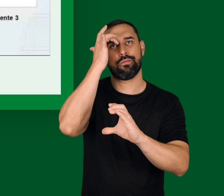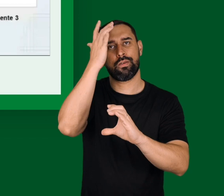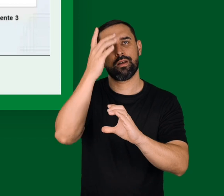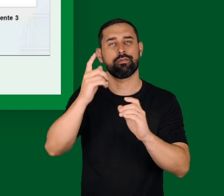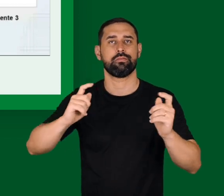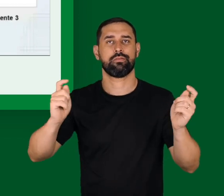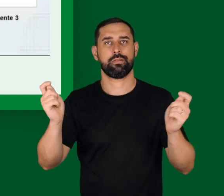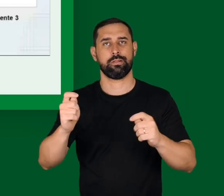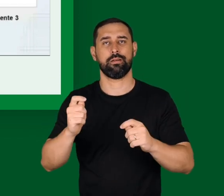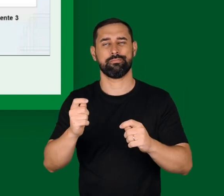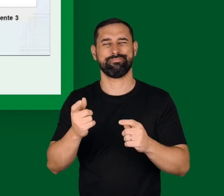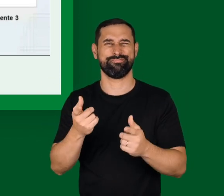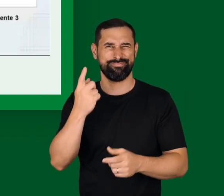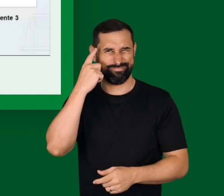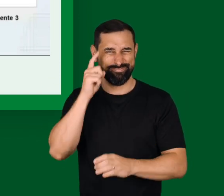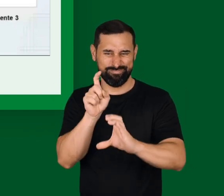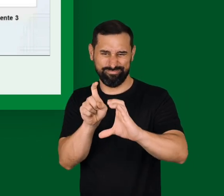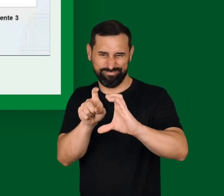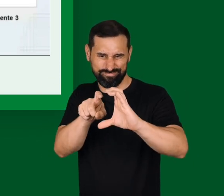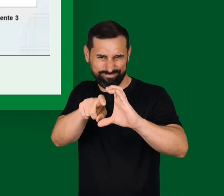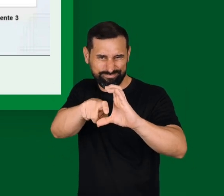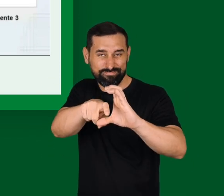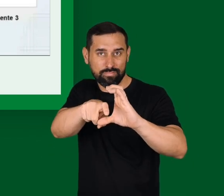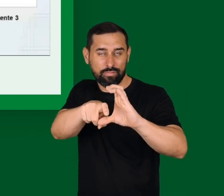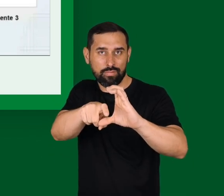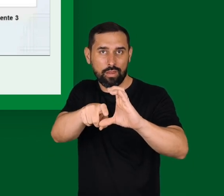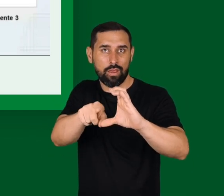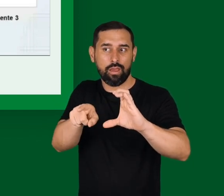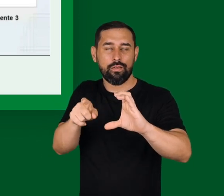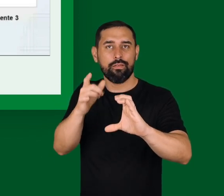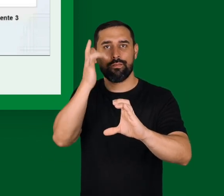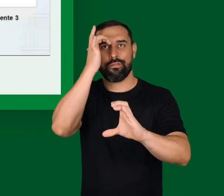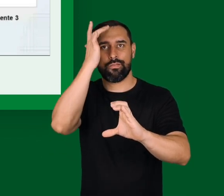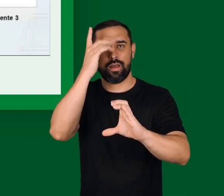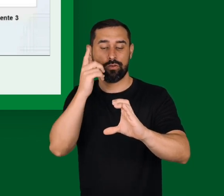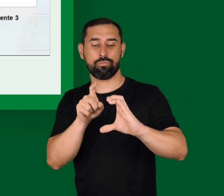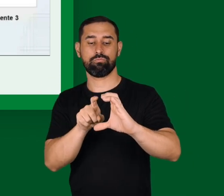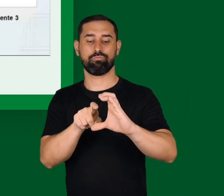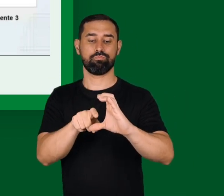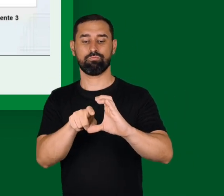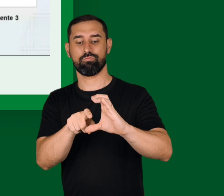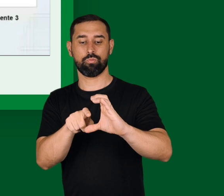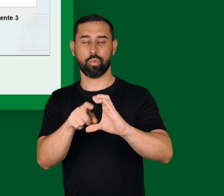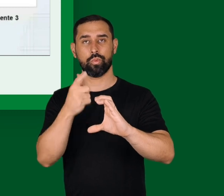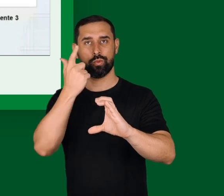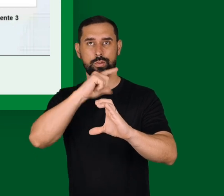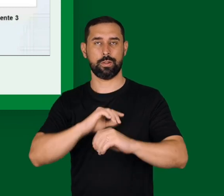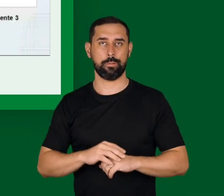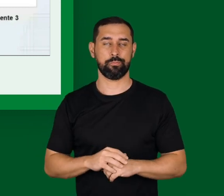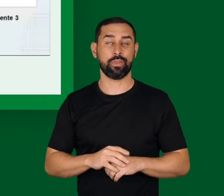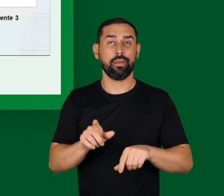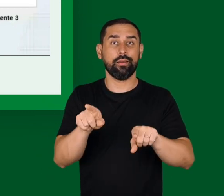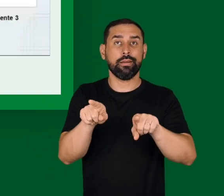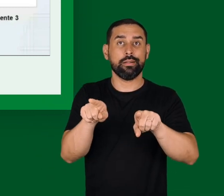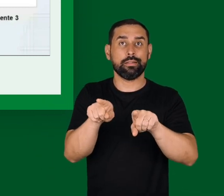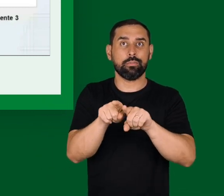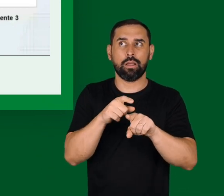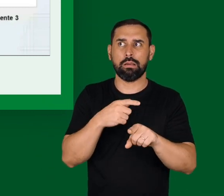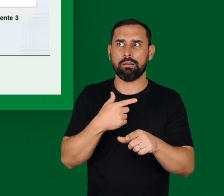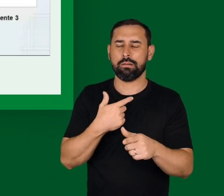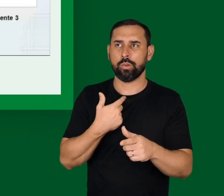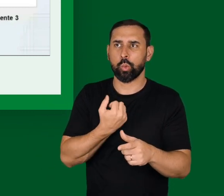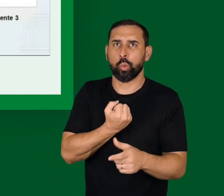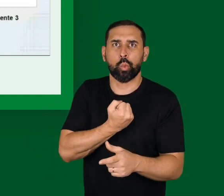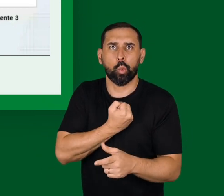vai reagir ao movimento da coloração do laringoscópio, né, na sua visualização da via aérea.